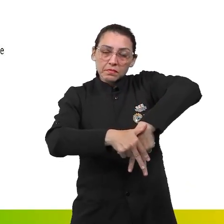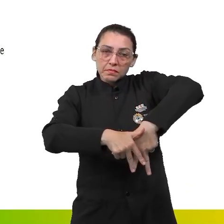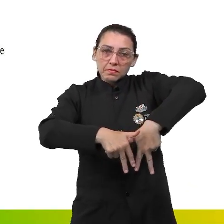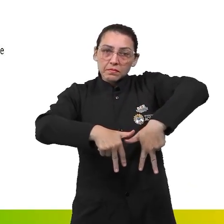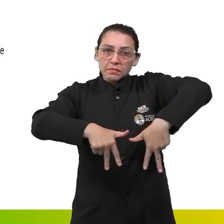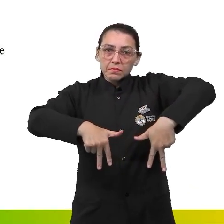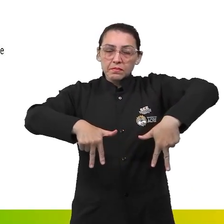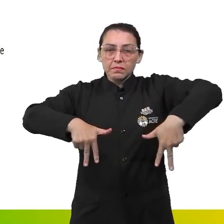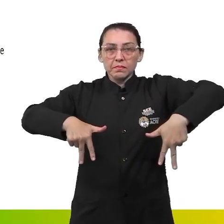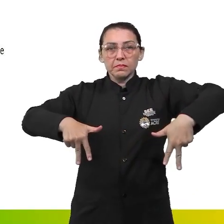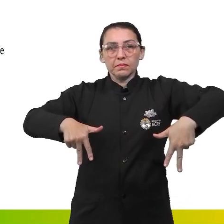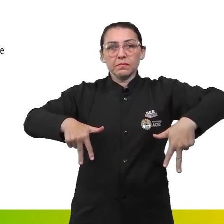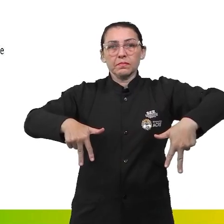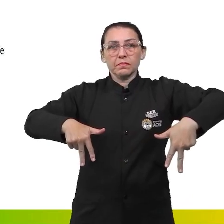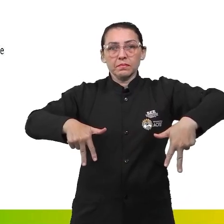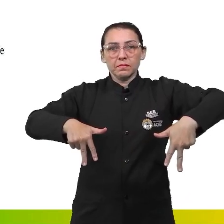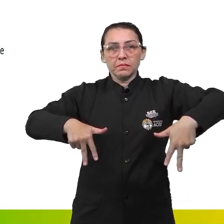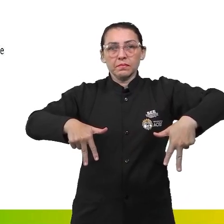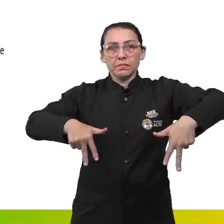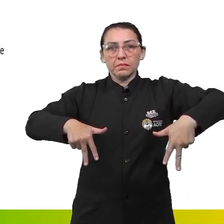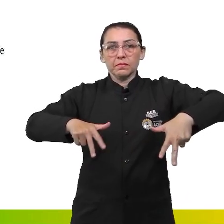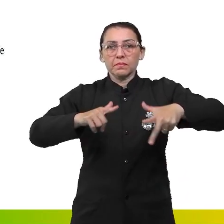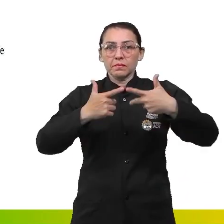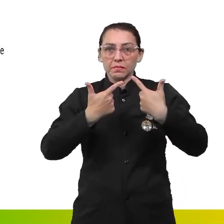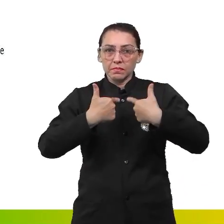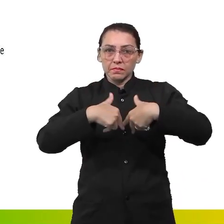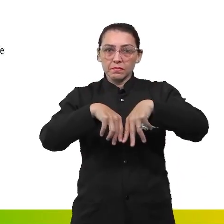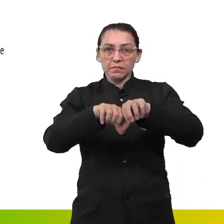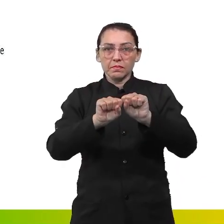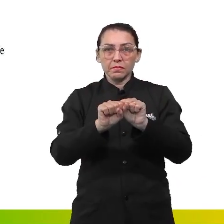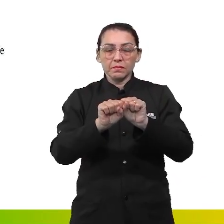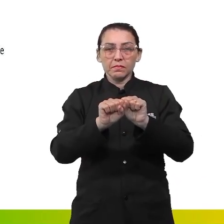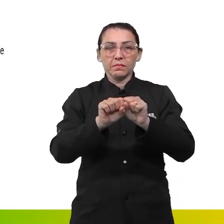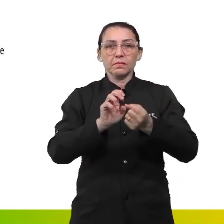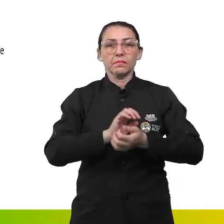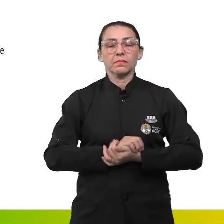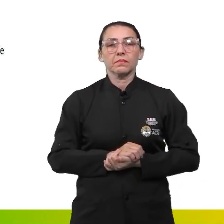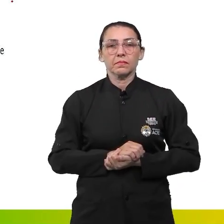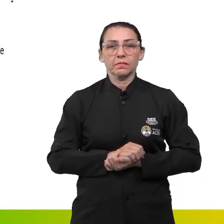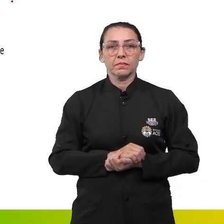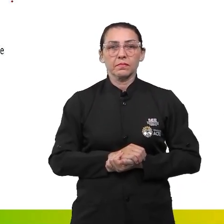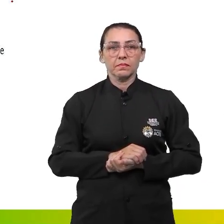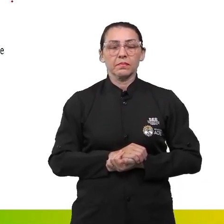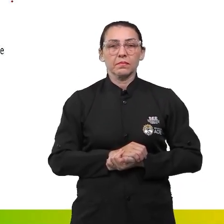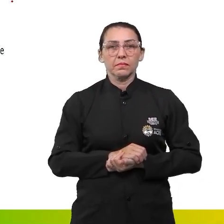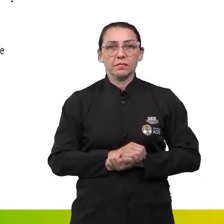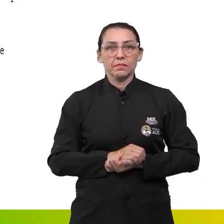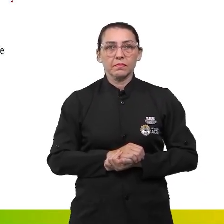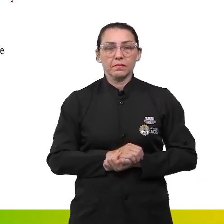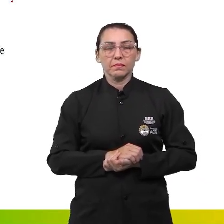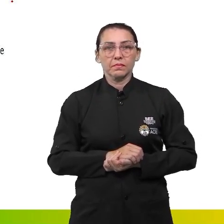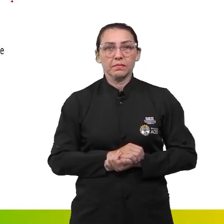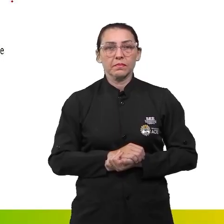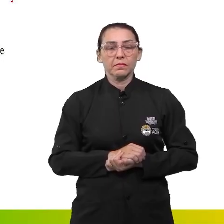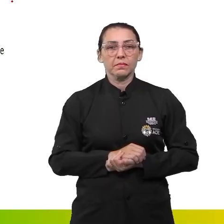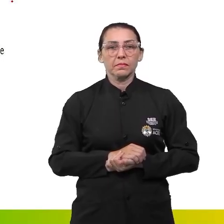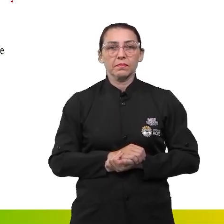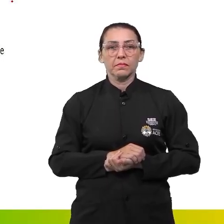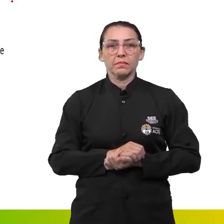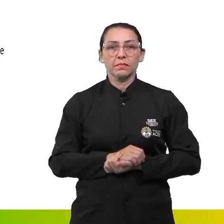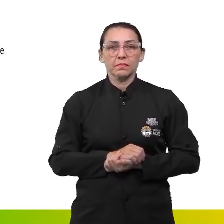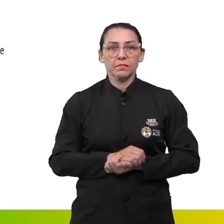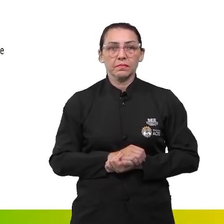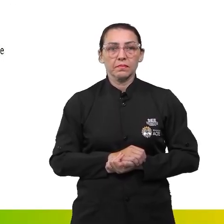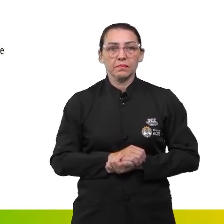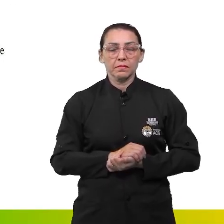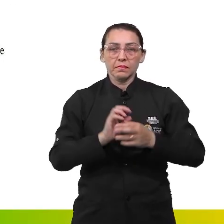com grande diversidade étnica e linguística, pessoal. Ou seja,